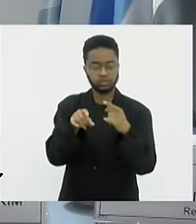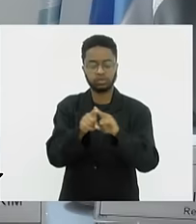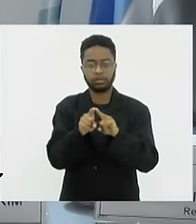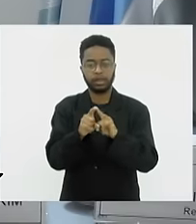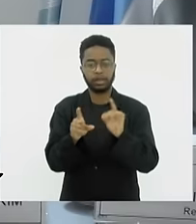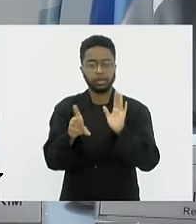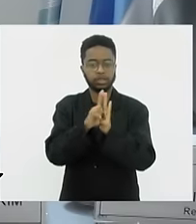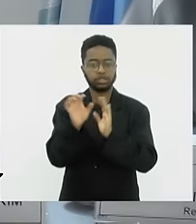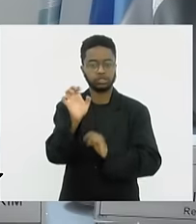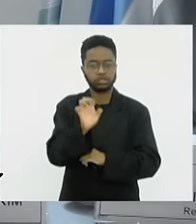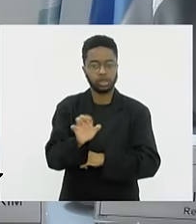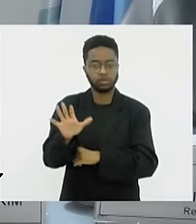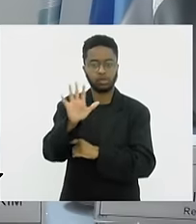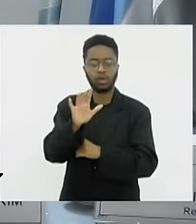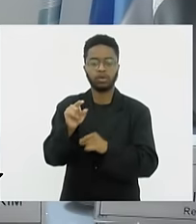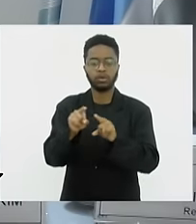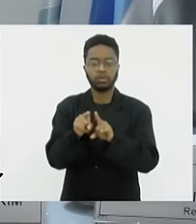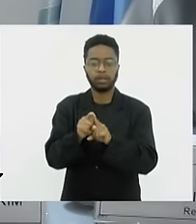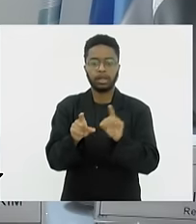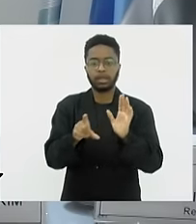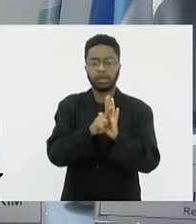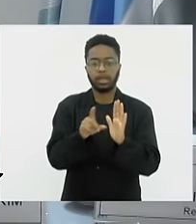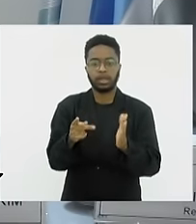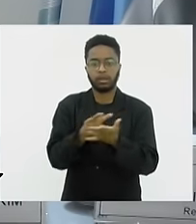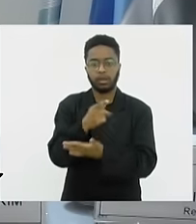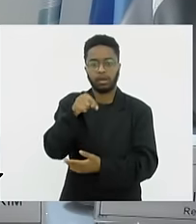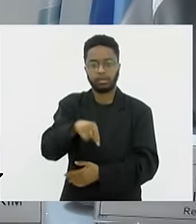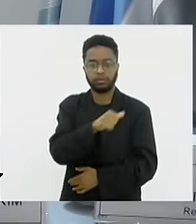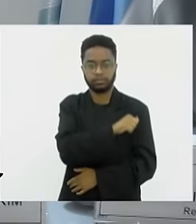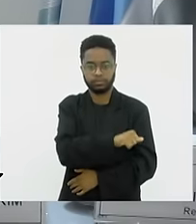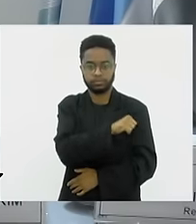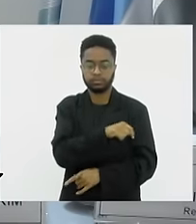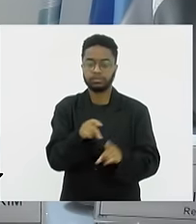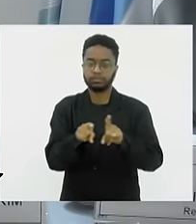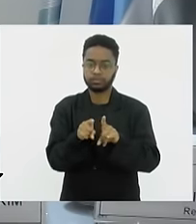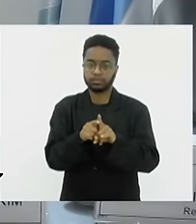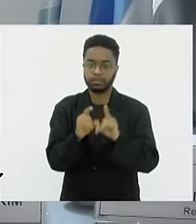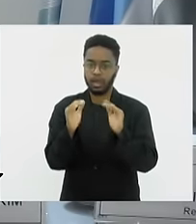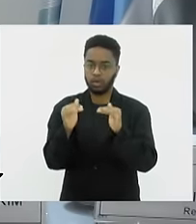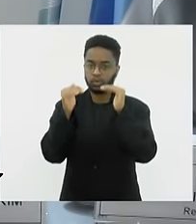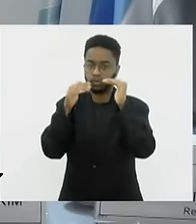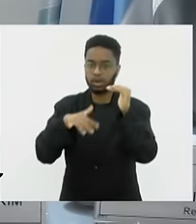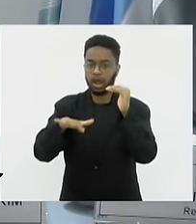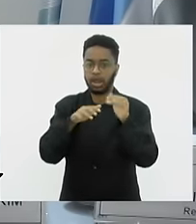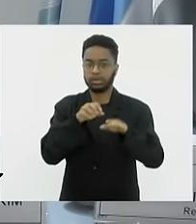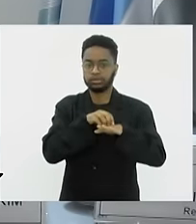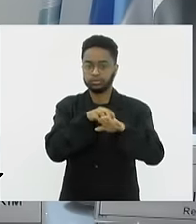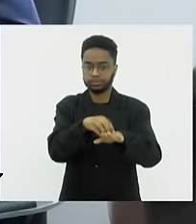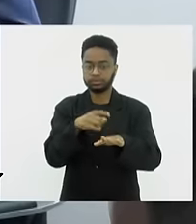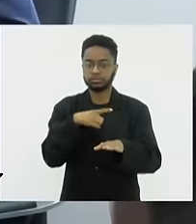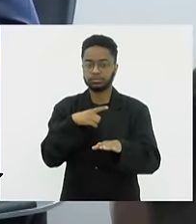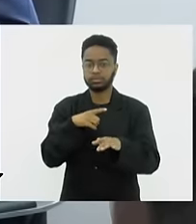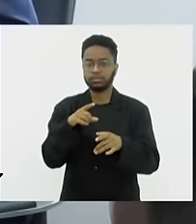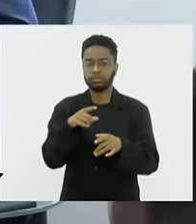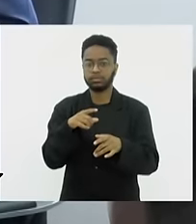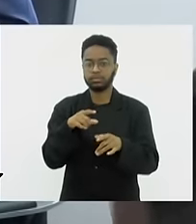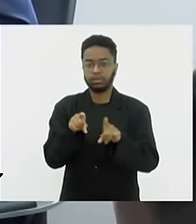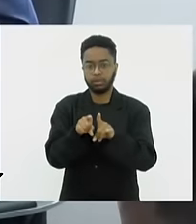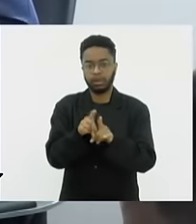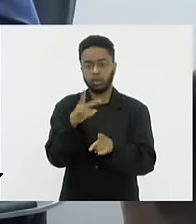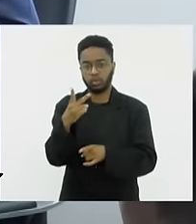legislações estaduais e aquelas que vigoram no estado do Rio de Janeiro, além das autoridades de trânsito. E aqui estão dois exemplos que